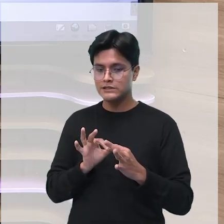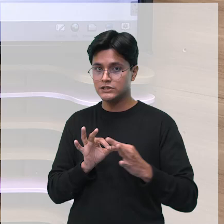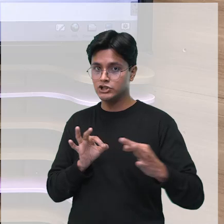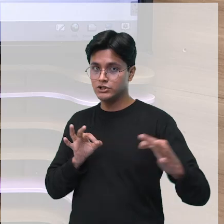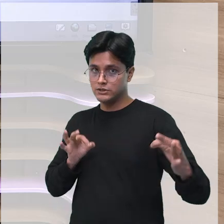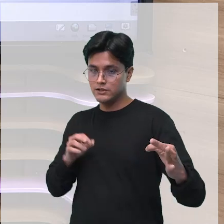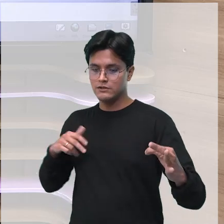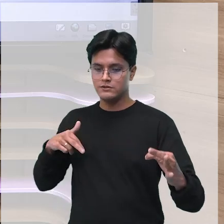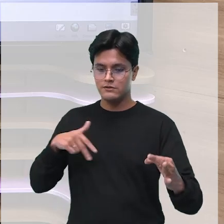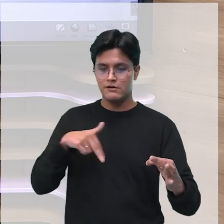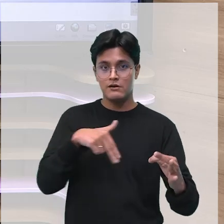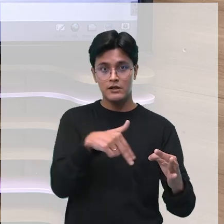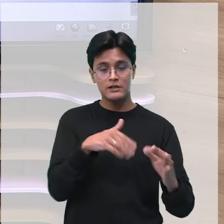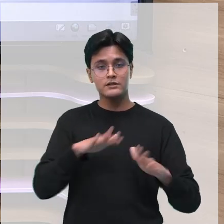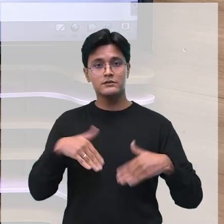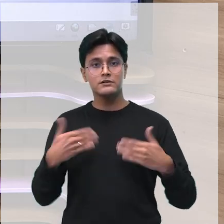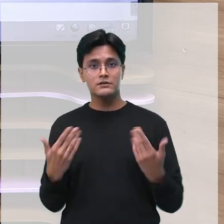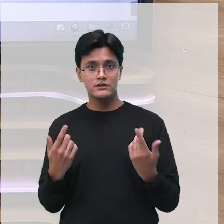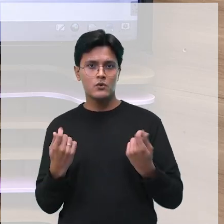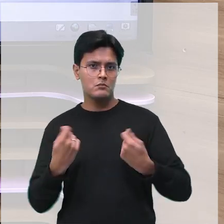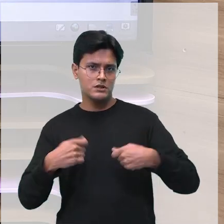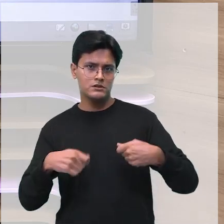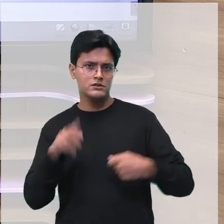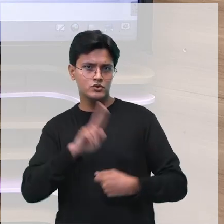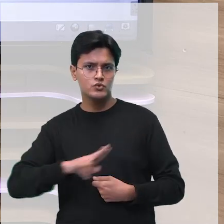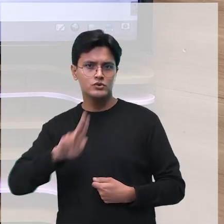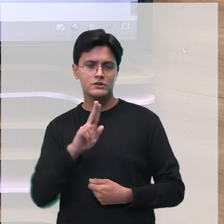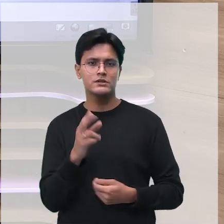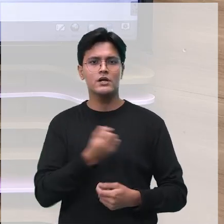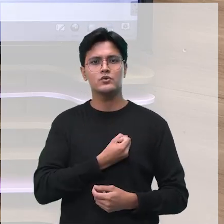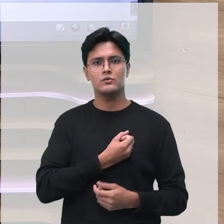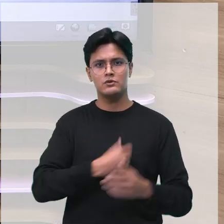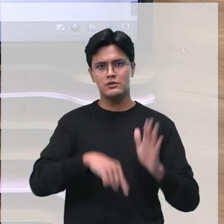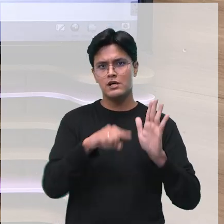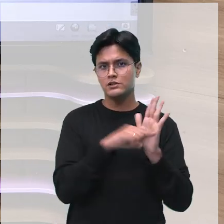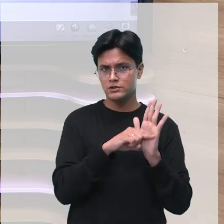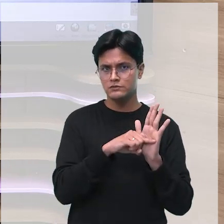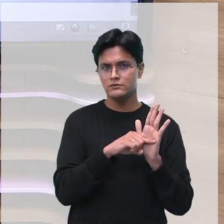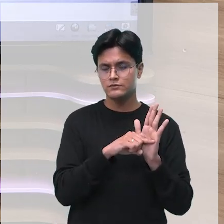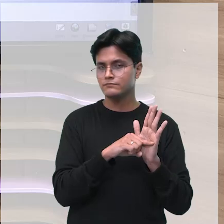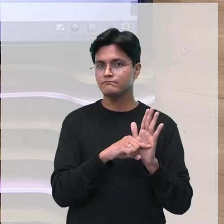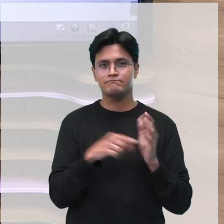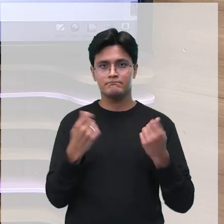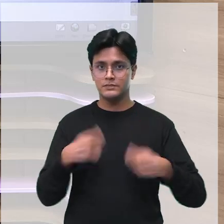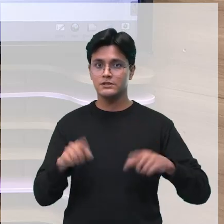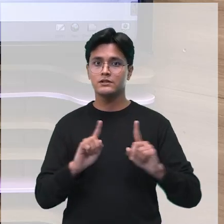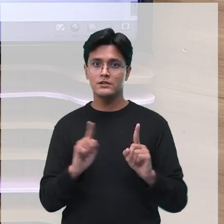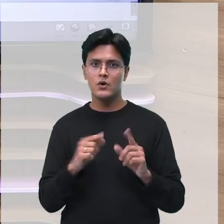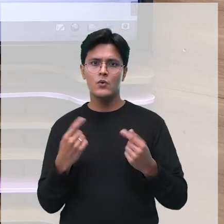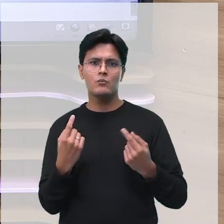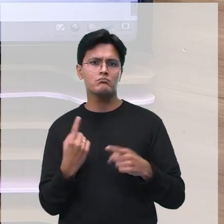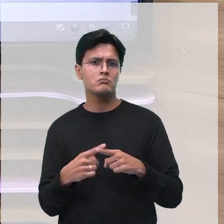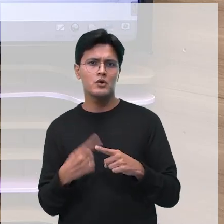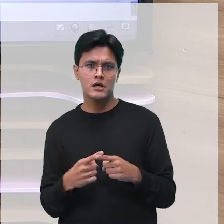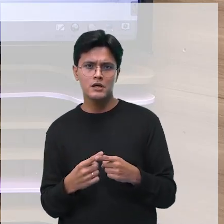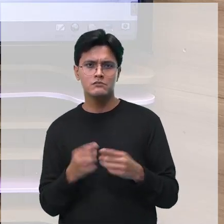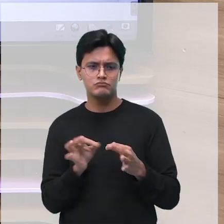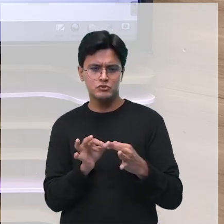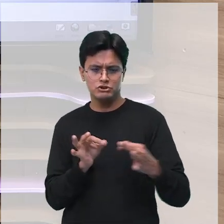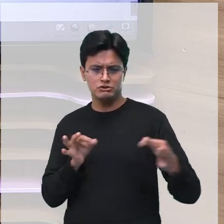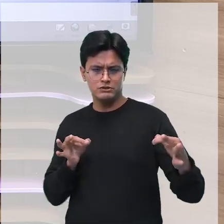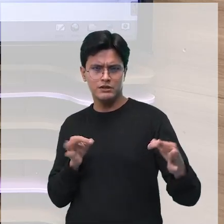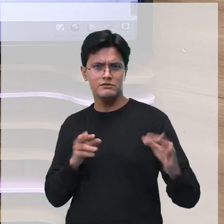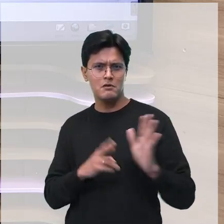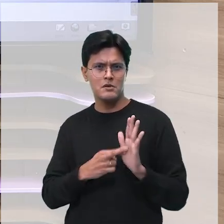percorrer uma distância eu não preciso usar os números negativos né porque não existe distância negativa